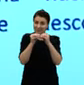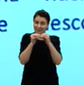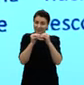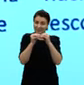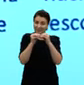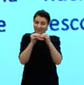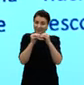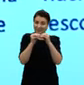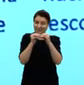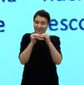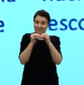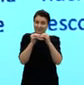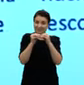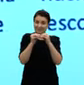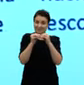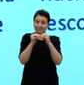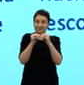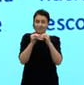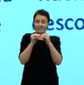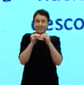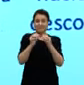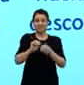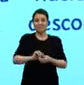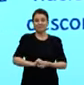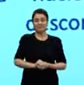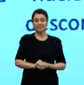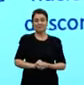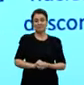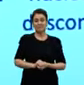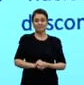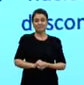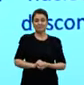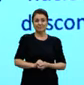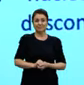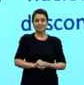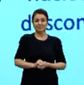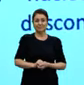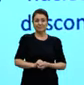irmãs, se vocês puderem me mostrar aqui, por favor.